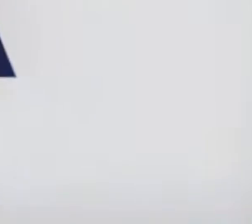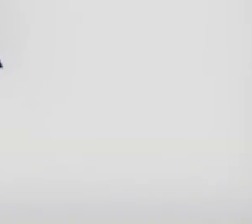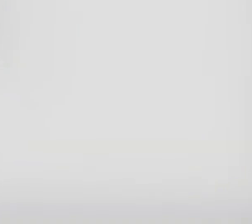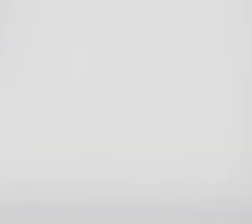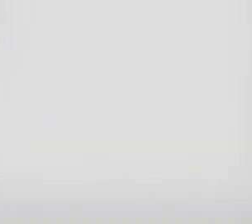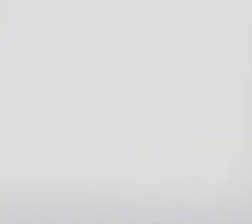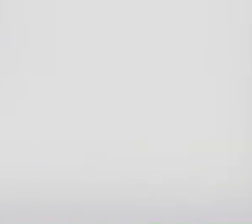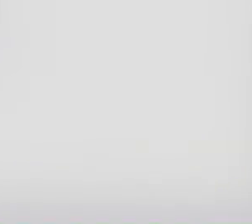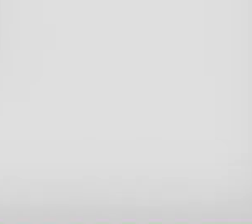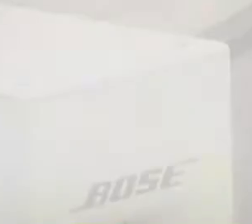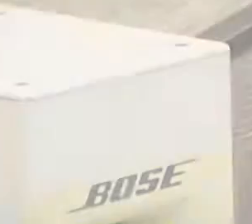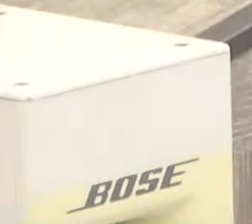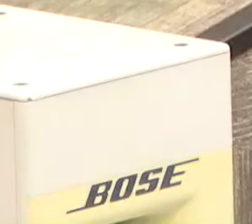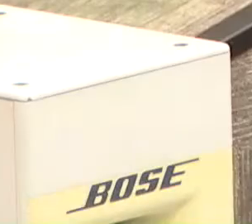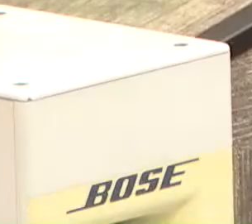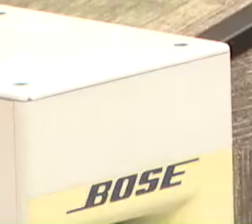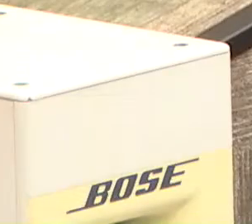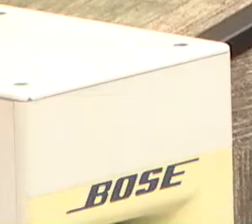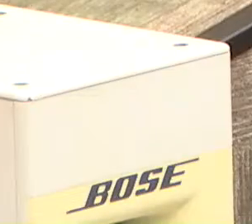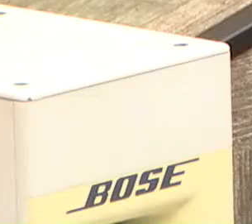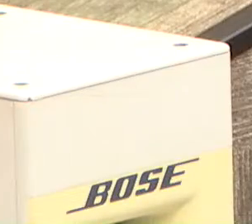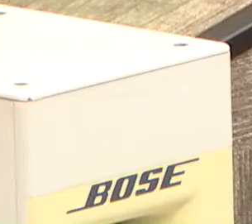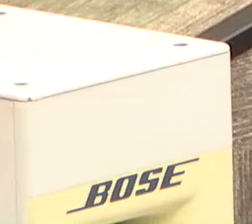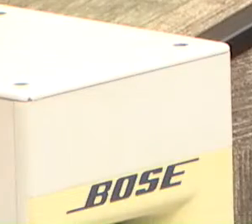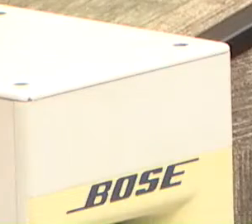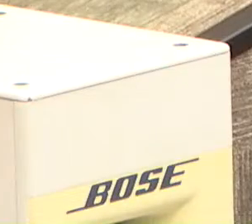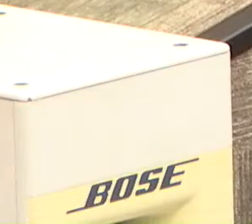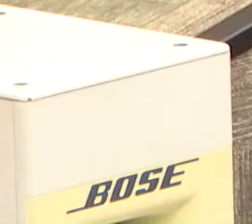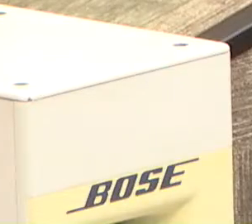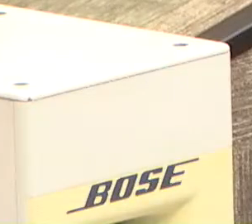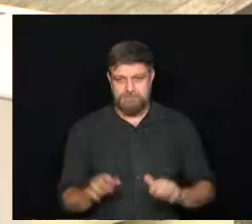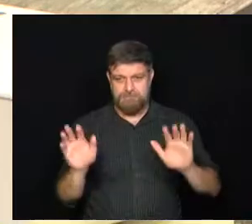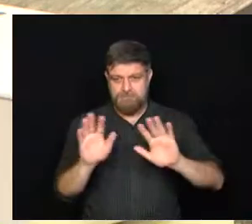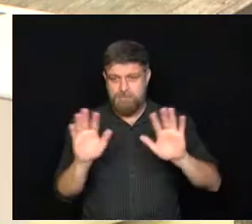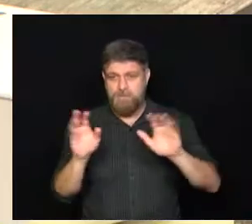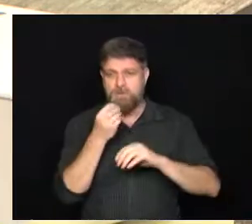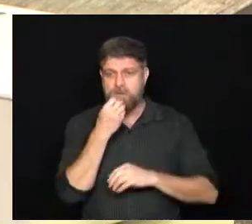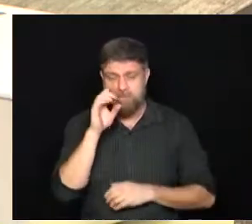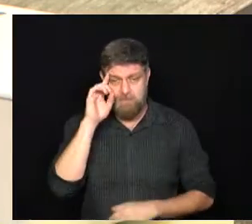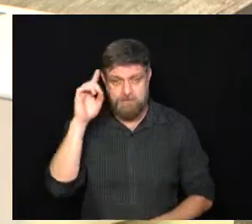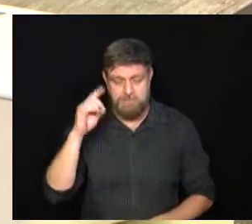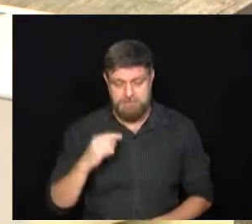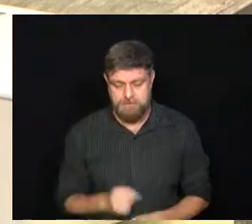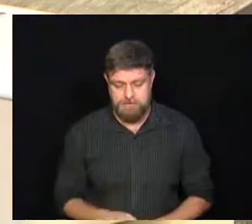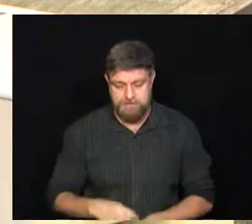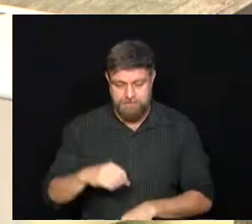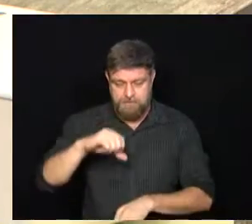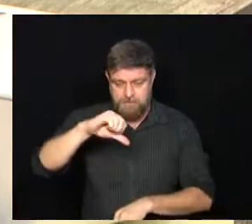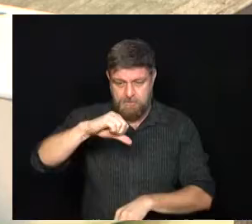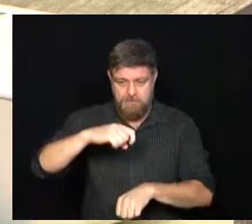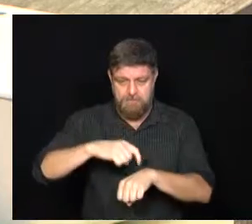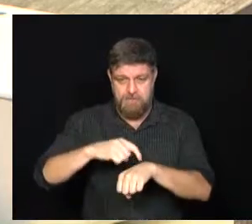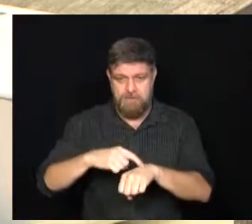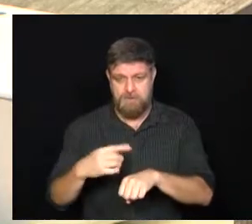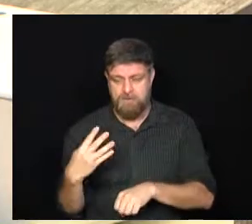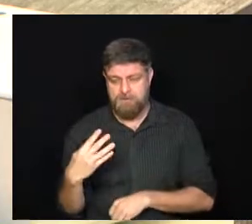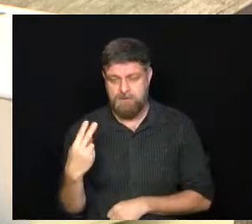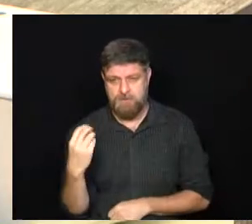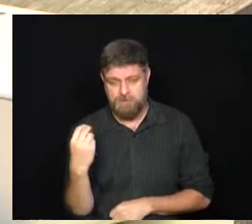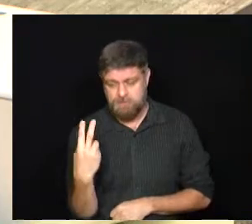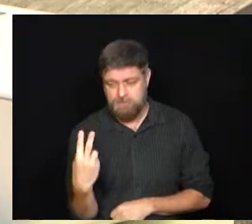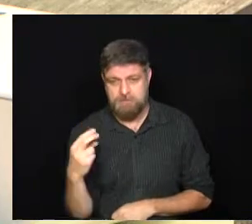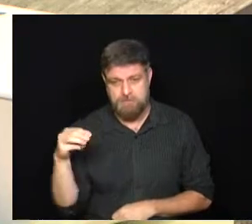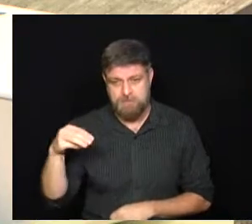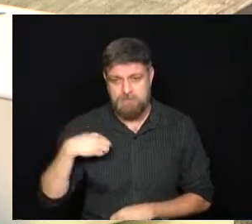TV Câmara, Campinas. Olá, bom dia. São 9h42. Nós estamos ao